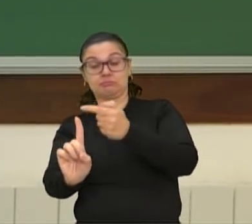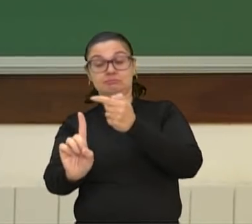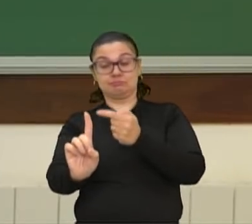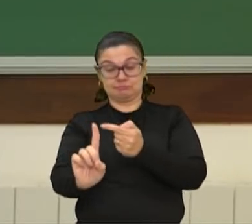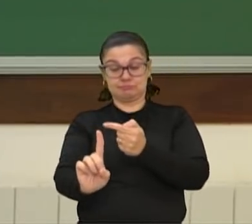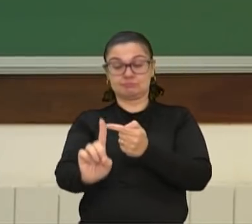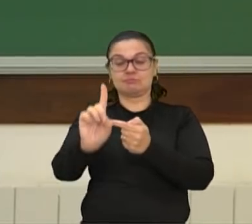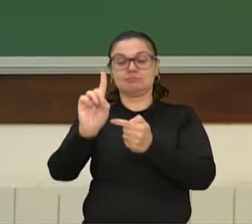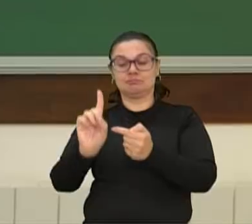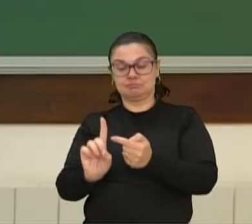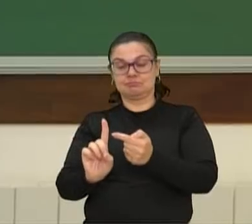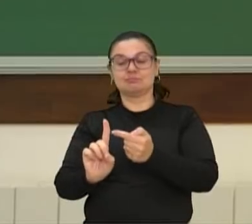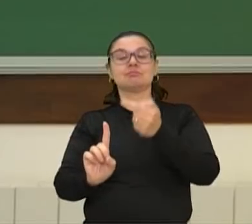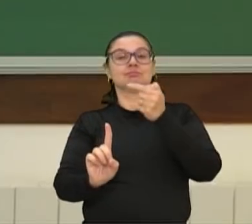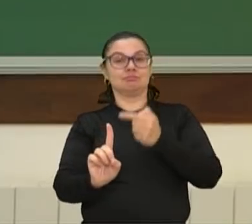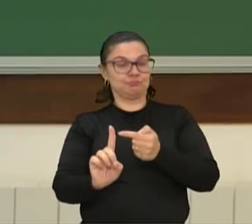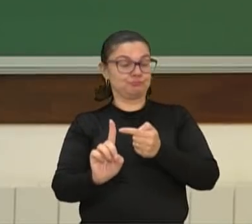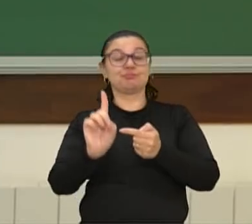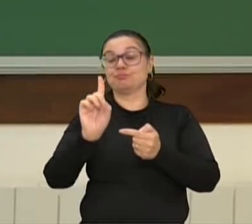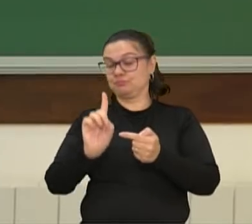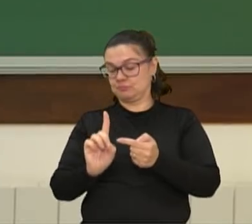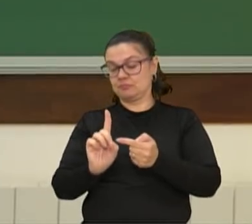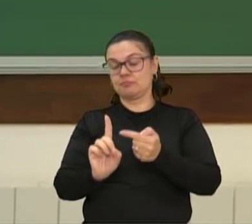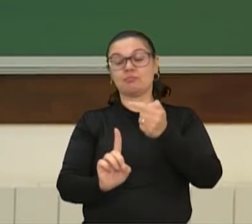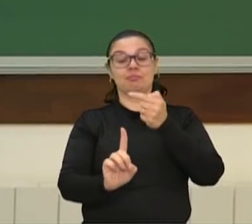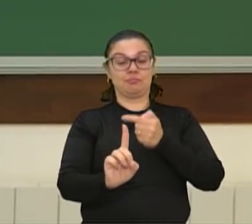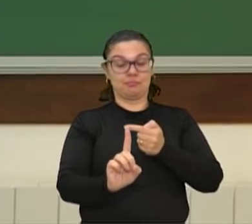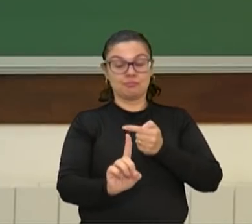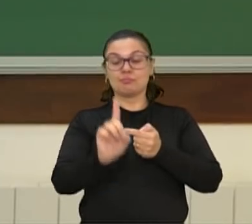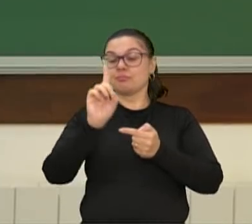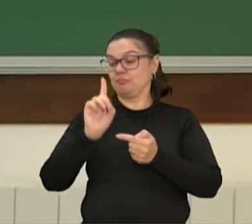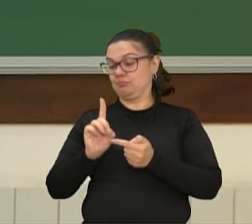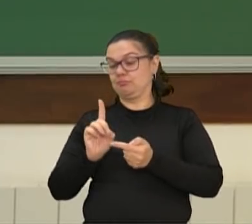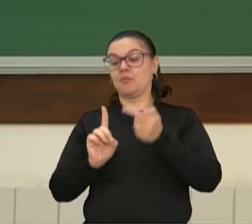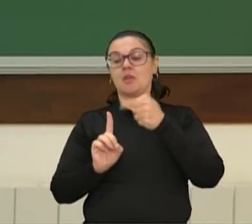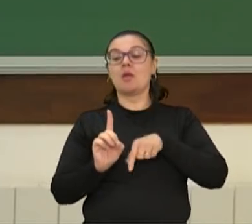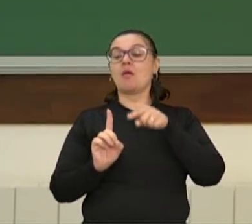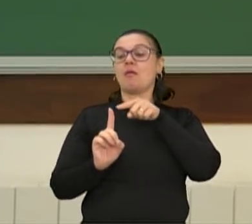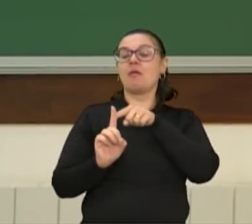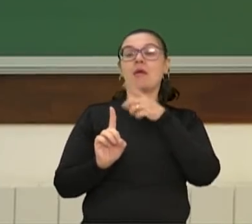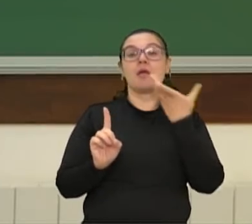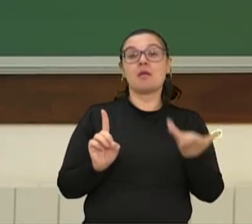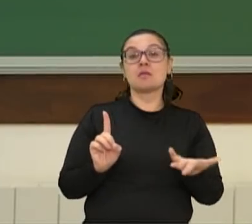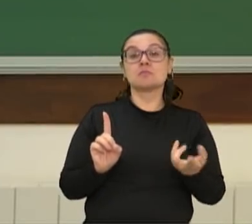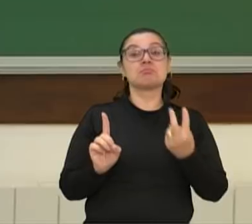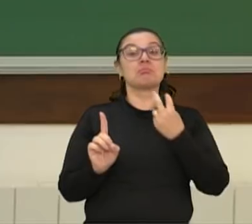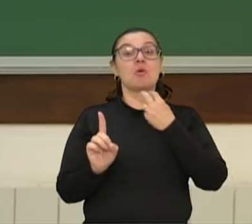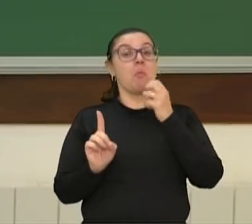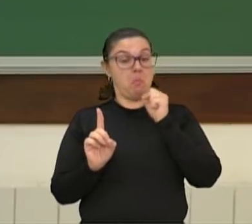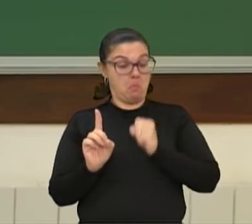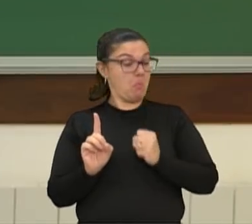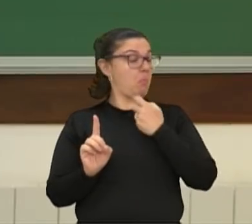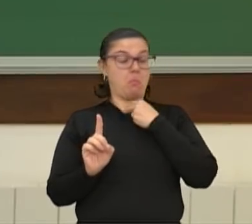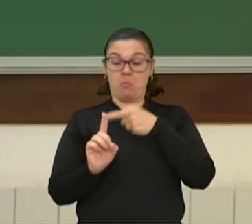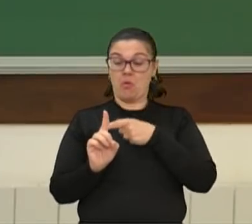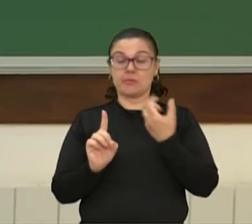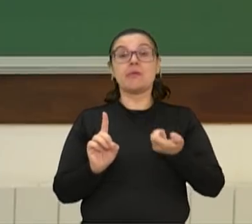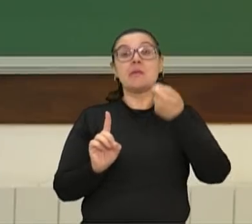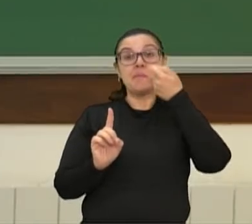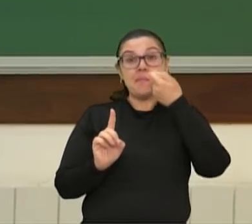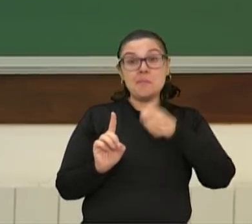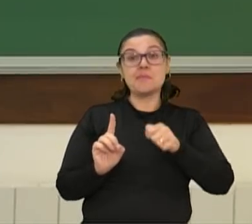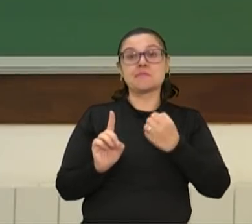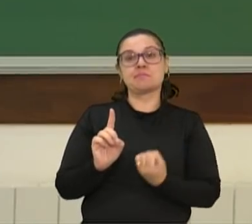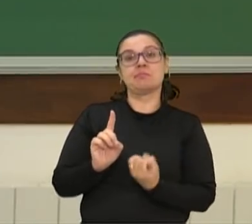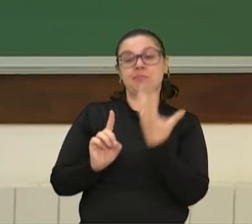existir, retornamos de novo a um ser que não pode não existir. Ele tem que